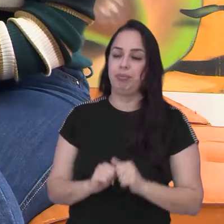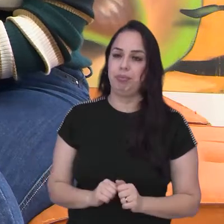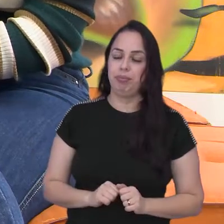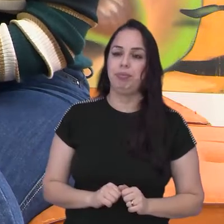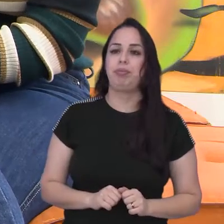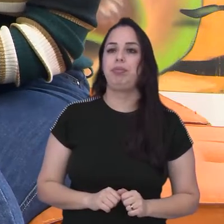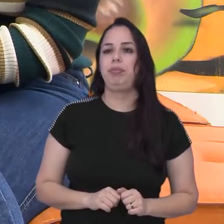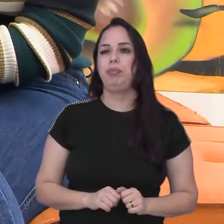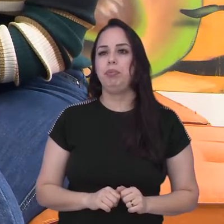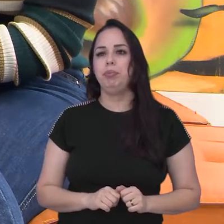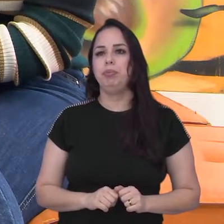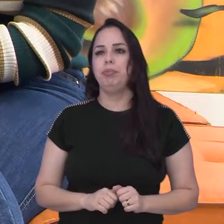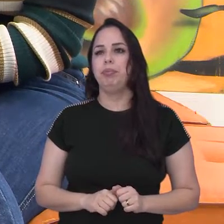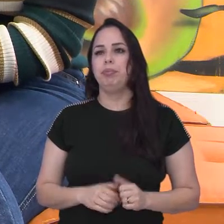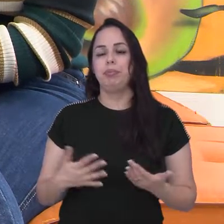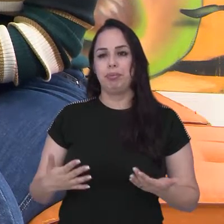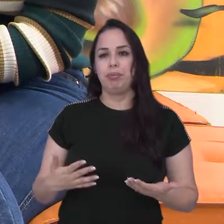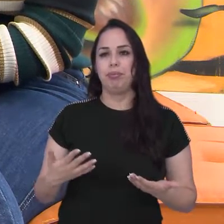assim,